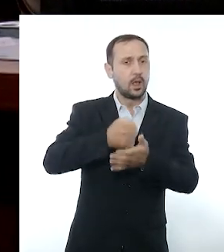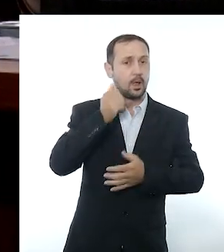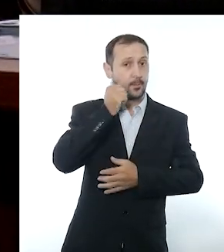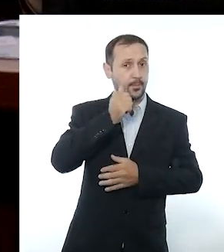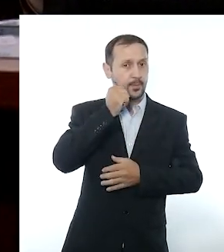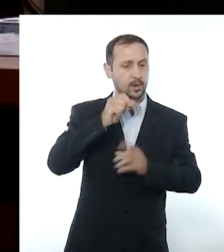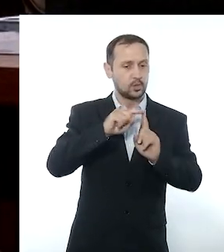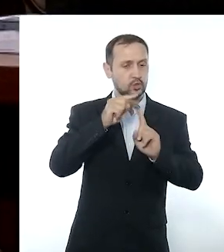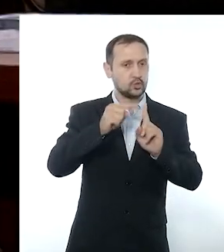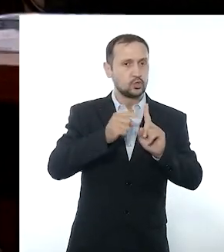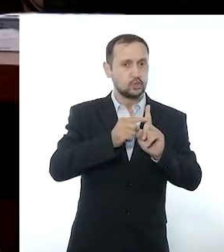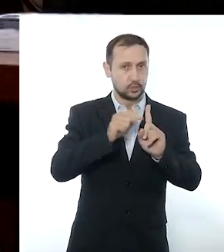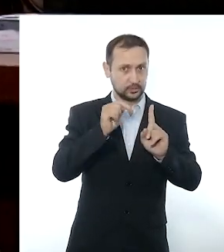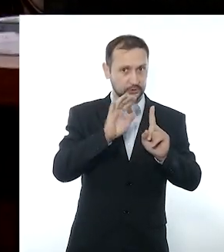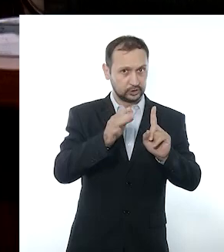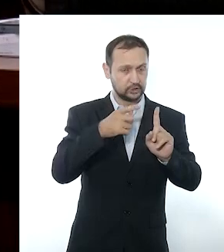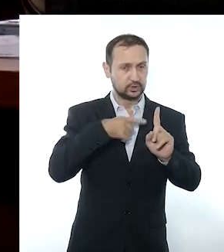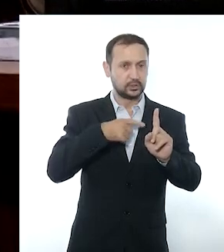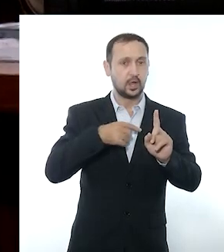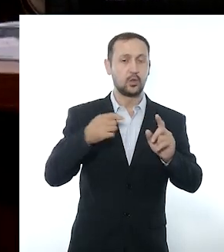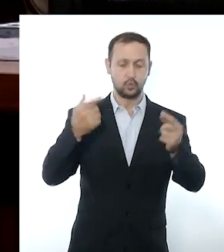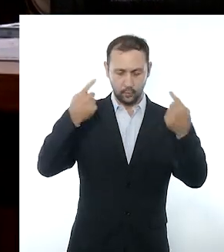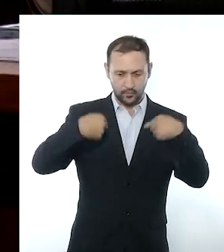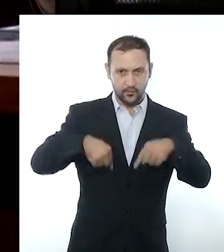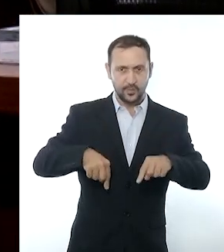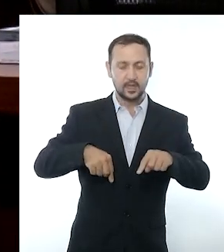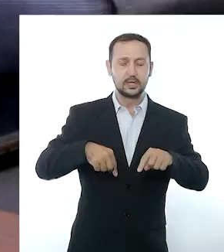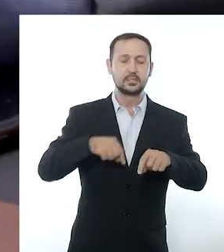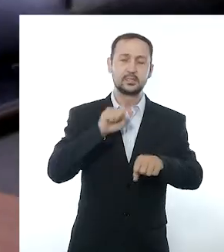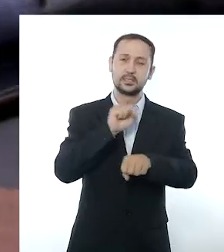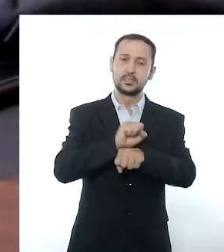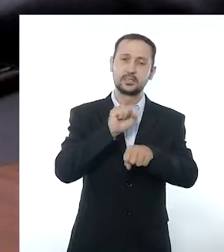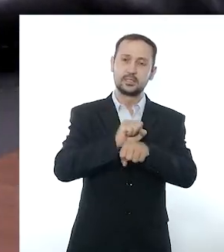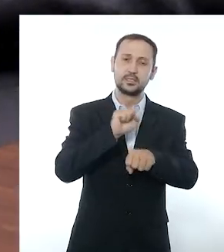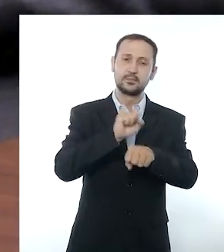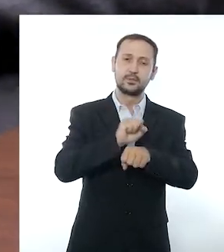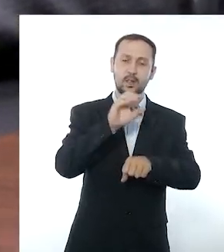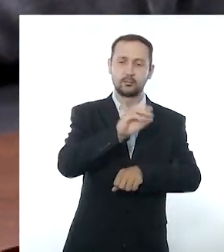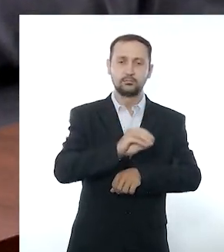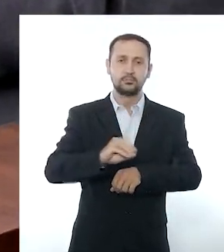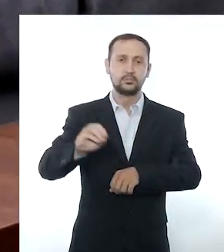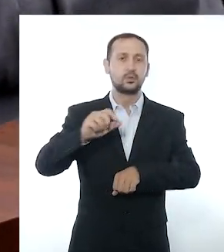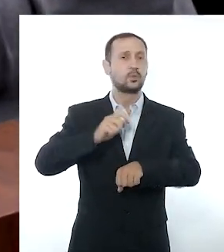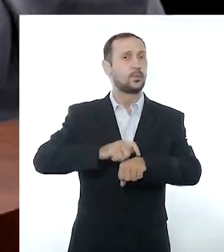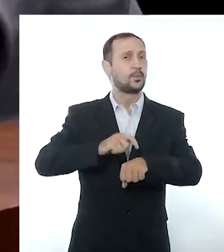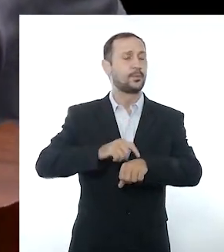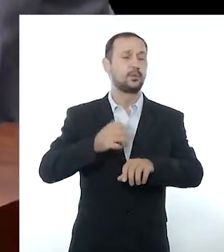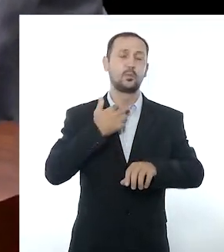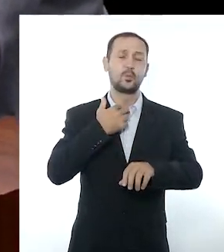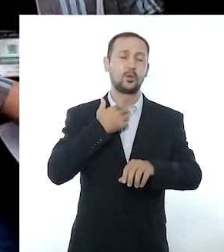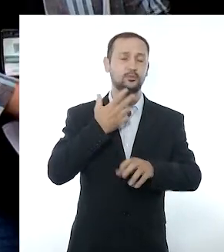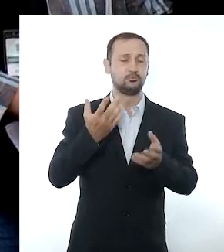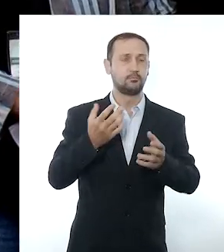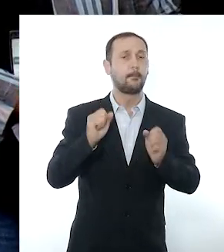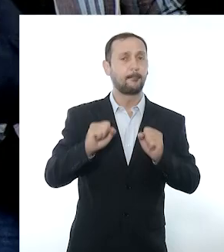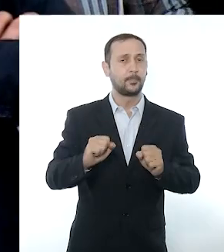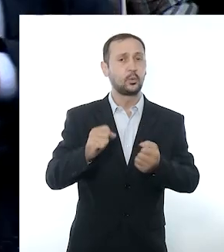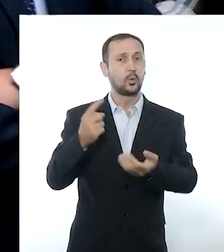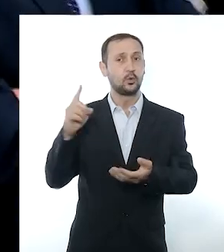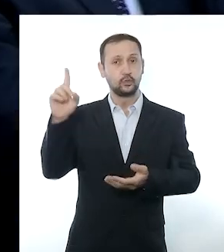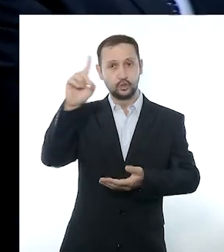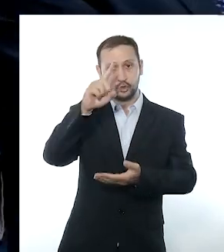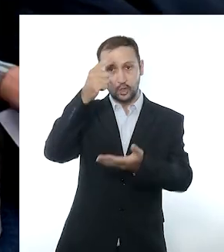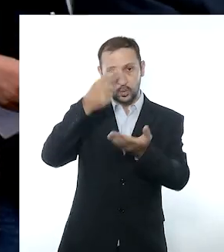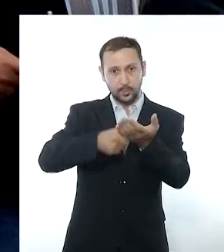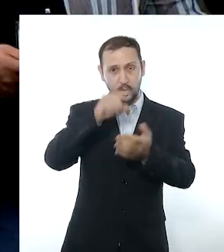candidata gestante o direito de realizar a prova de aptidão física conforme a sua condição de saúde, podendo remarcar